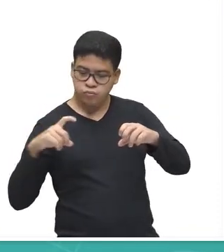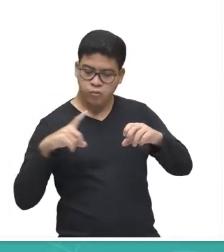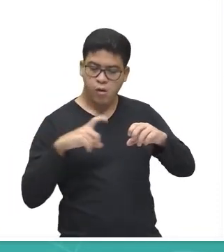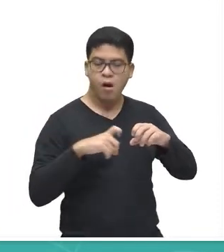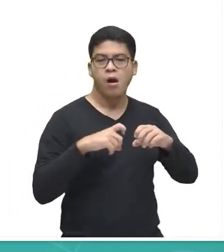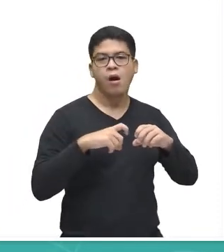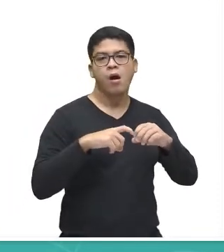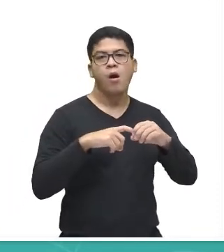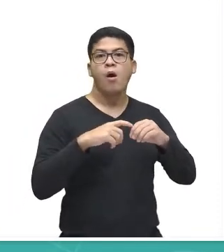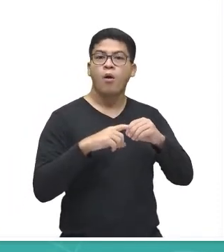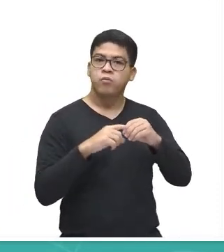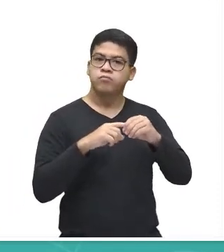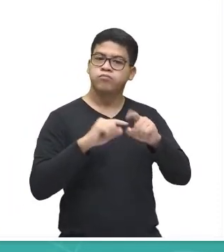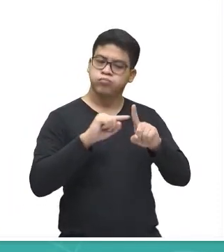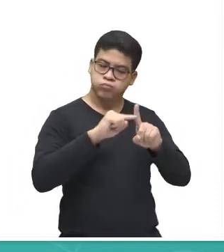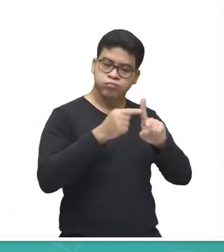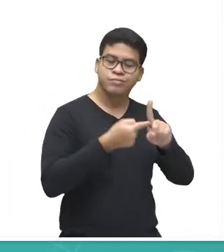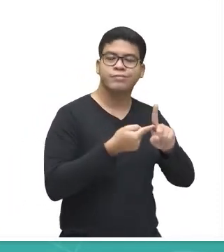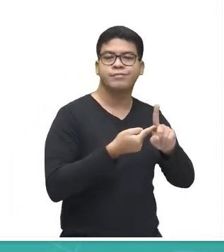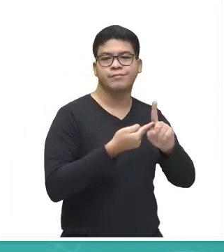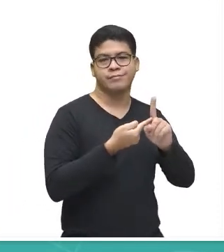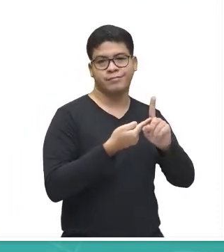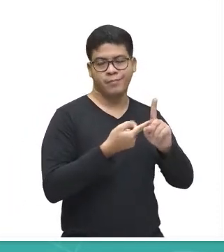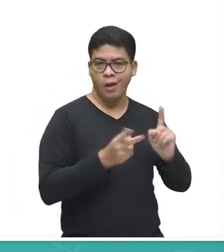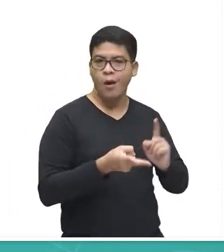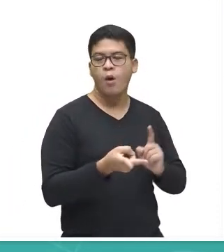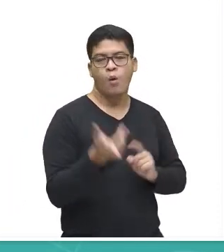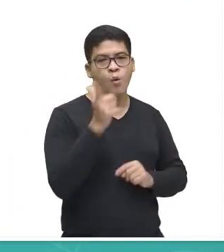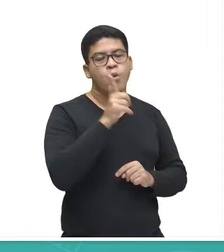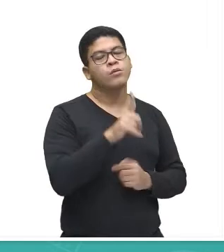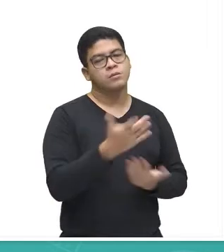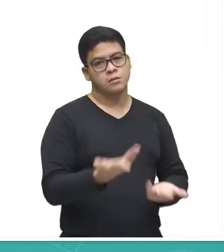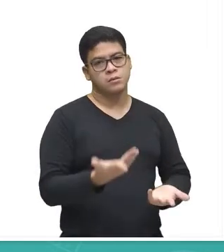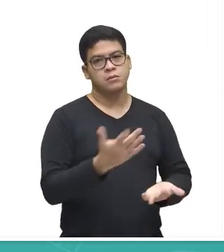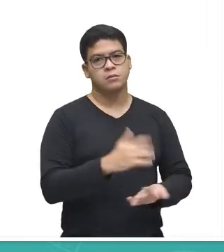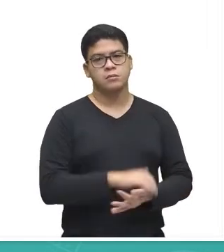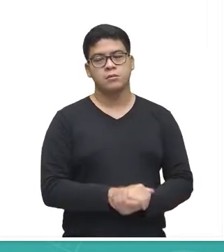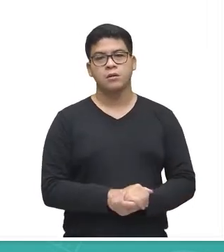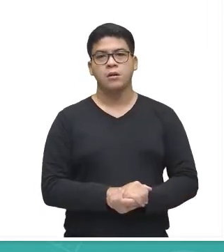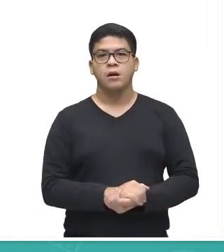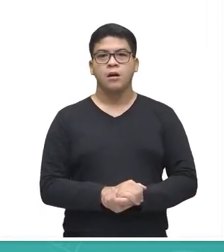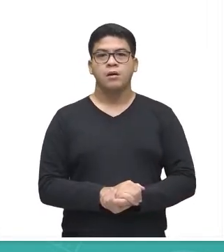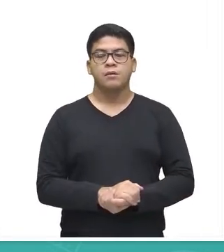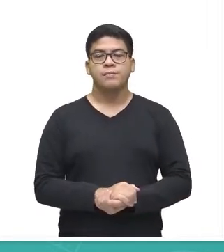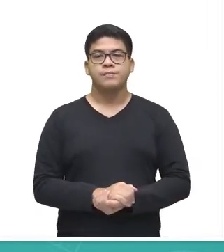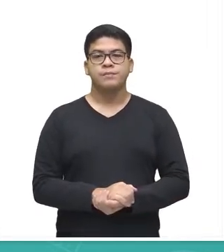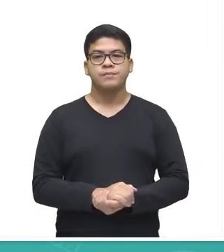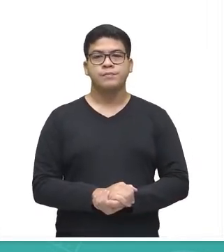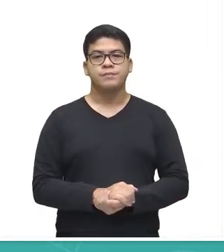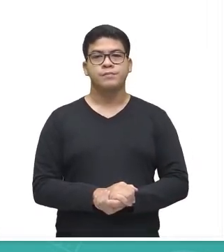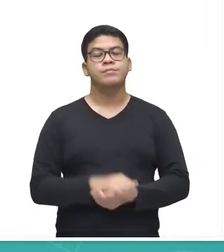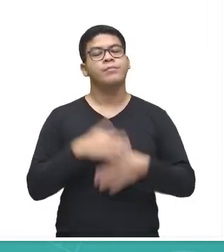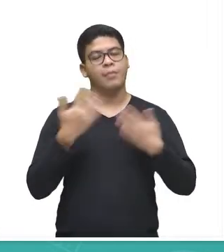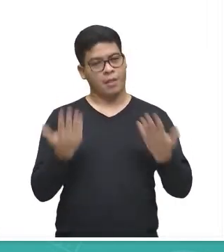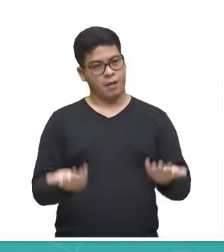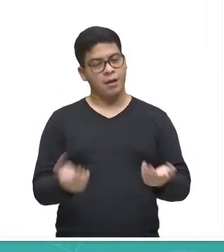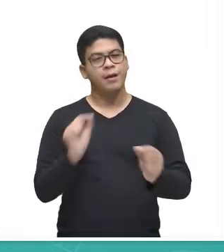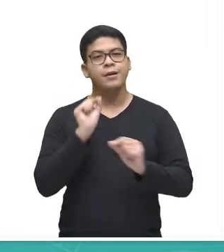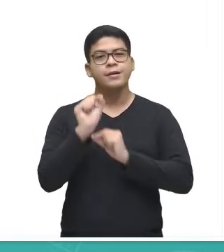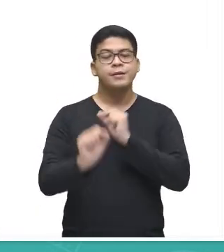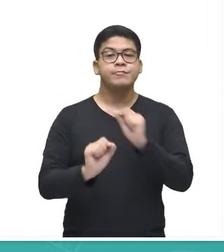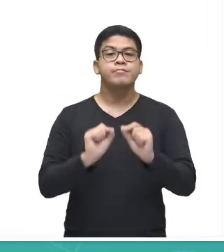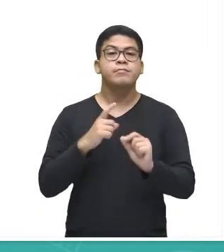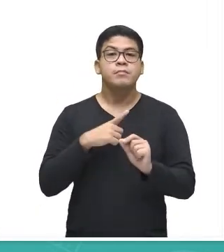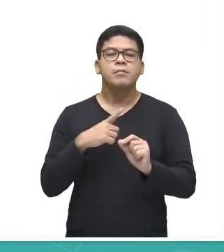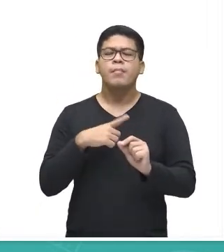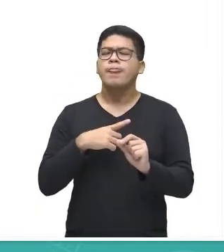encontra com o óvulo e é capaz o quê? De fecundá-lo e assim gerar uma vida. Muito bem. E quais